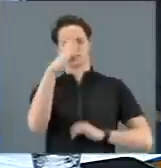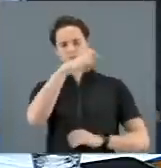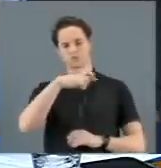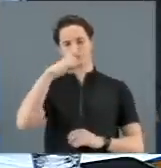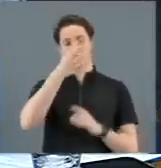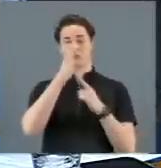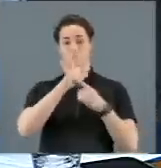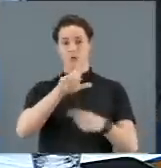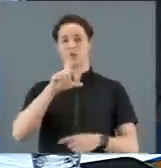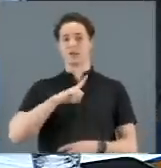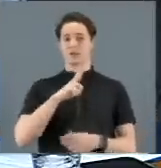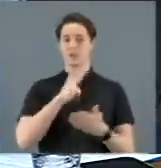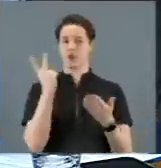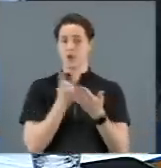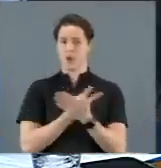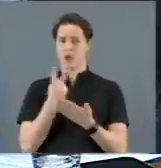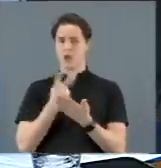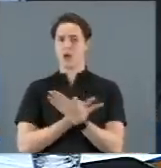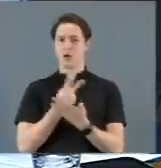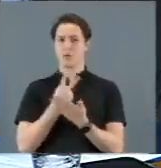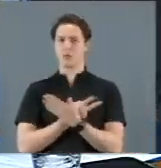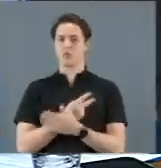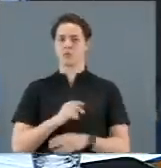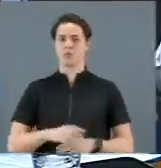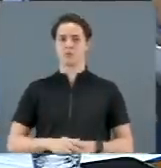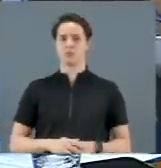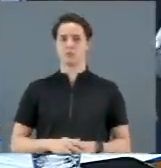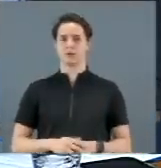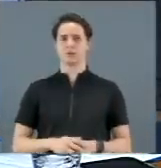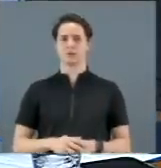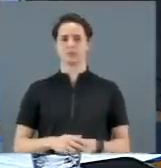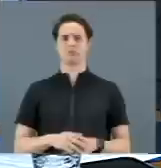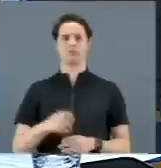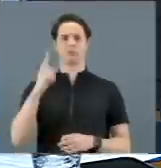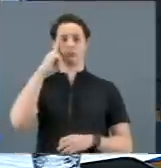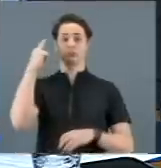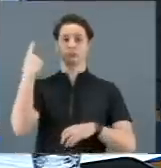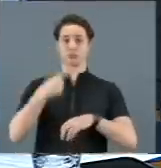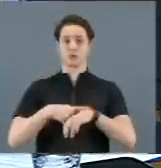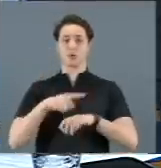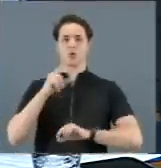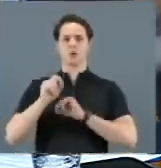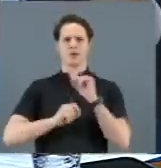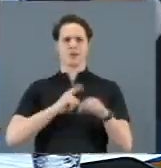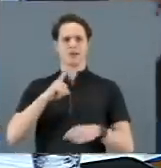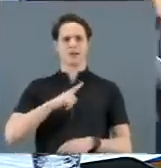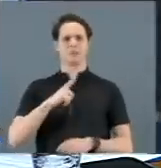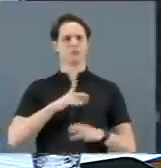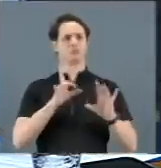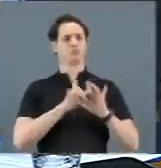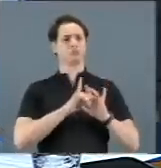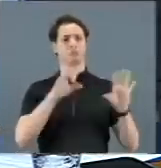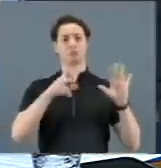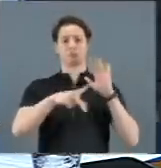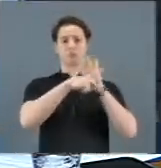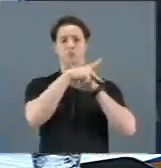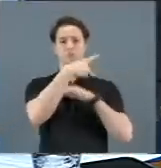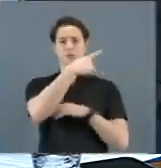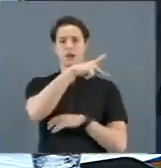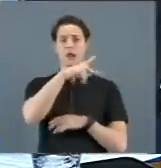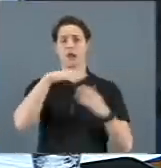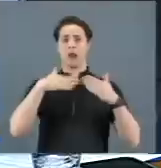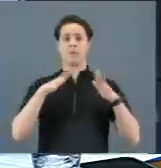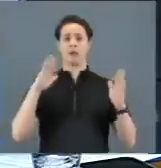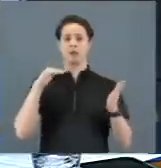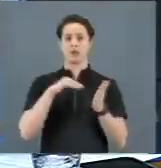houve fragilidades, e, do nada, deixam um inquérito lá, de lado. O senador Magno Malta está aberto até